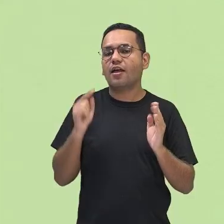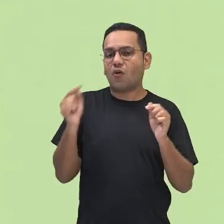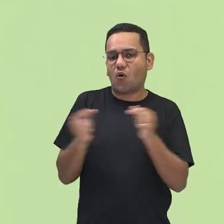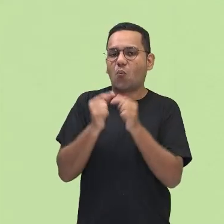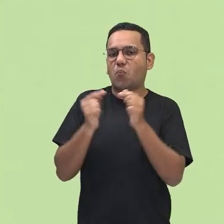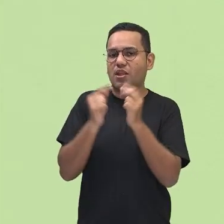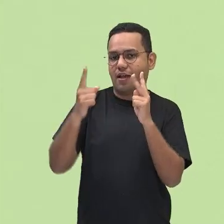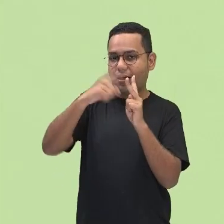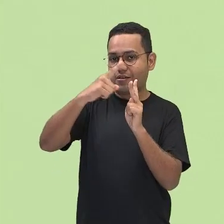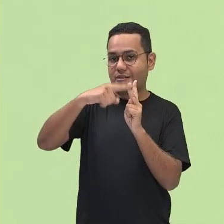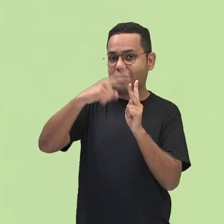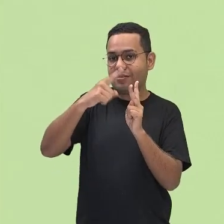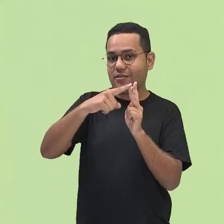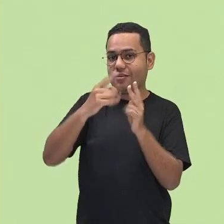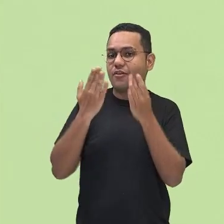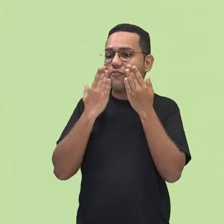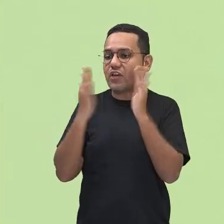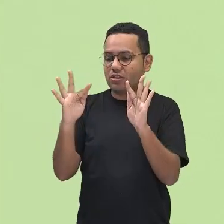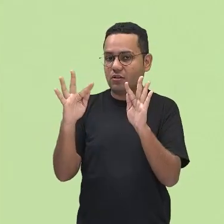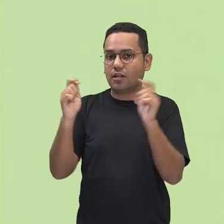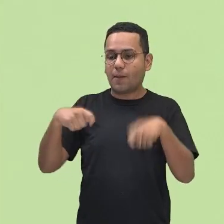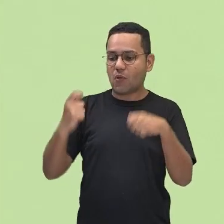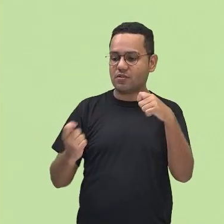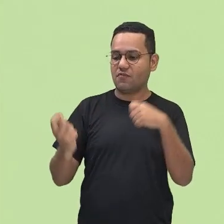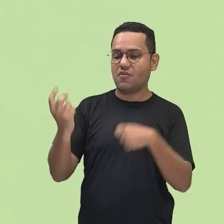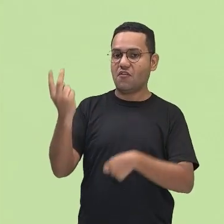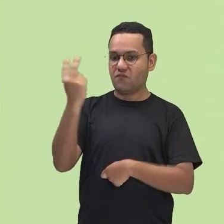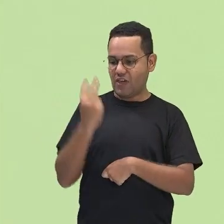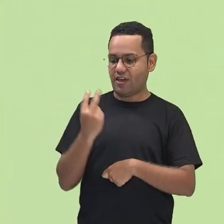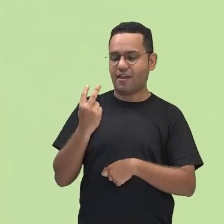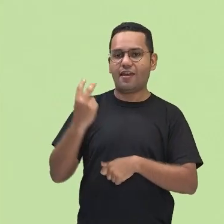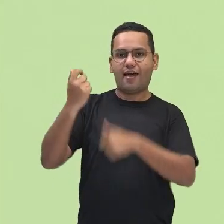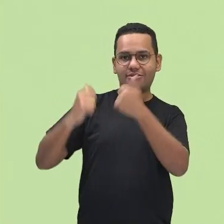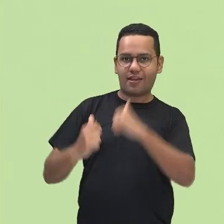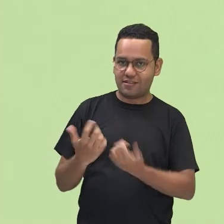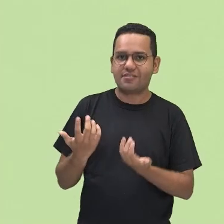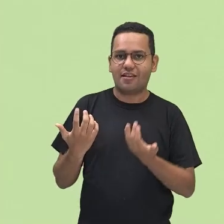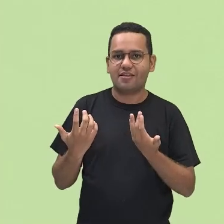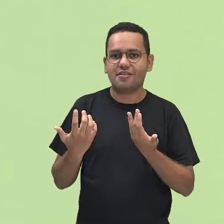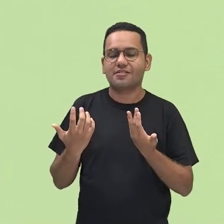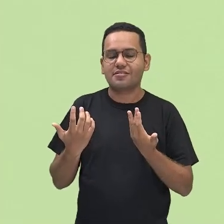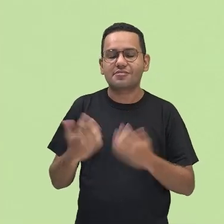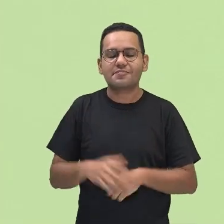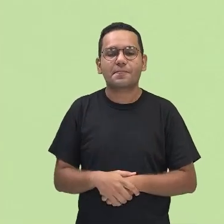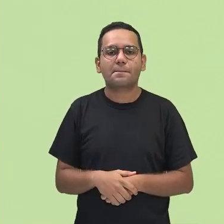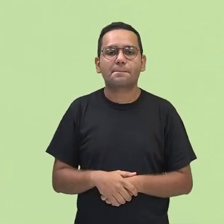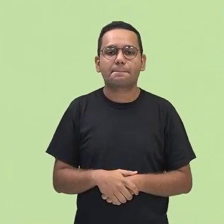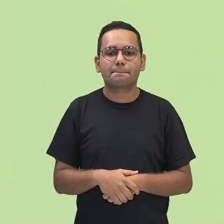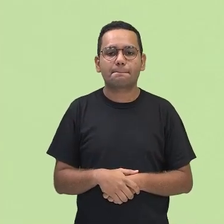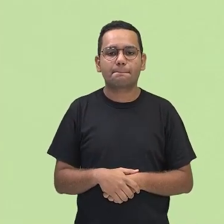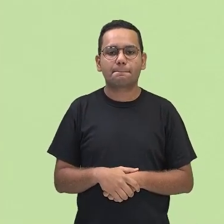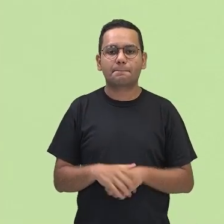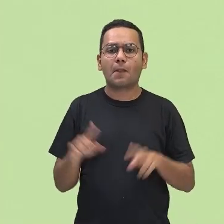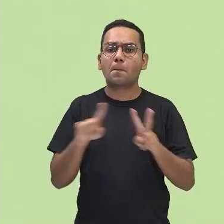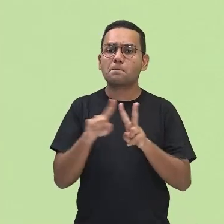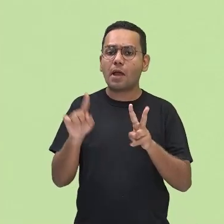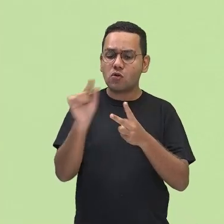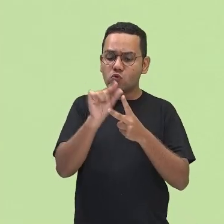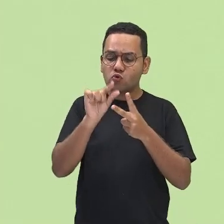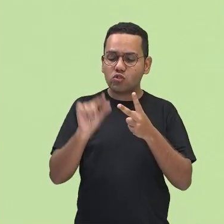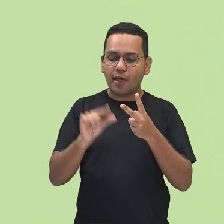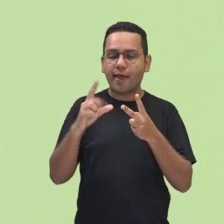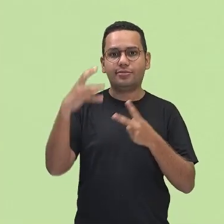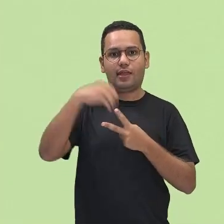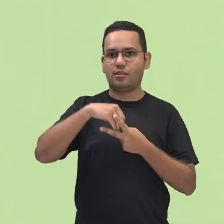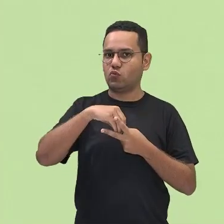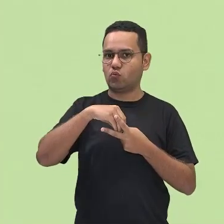que é observável, né, na maioria das vezes. É a manifestação desse gene. Agora, os genes estão lá no DNA,